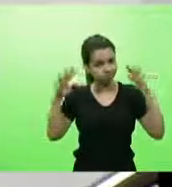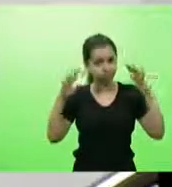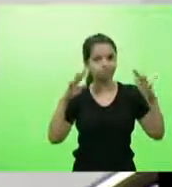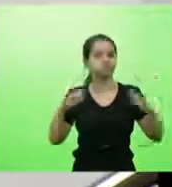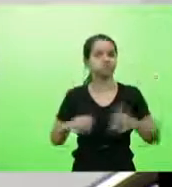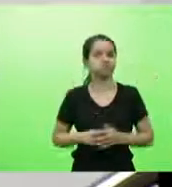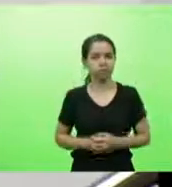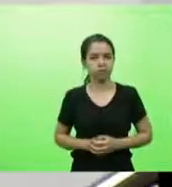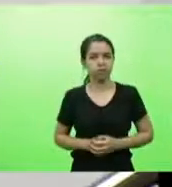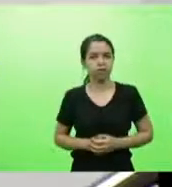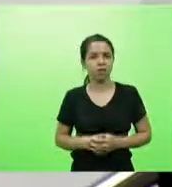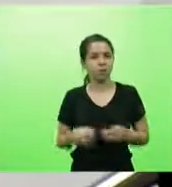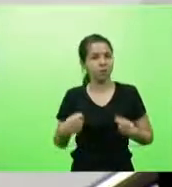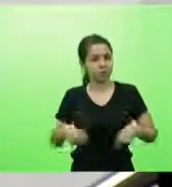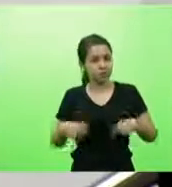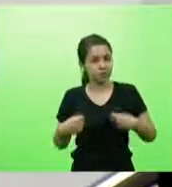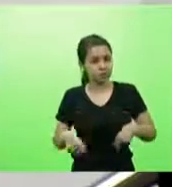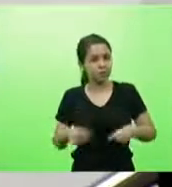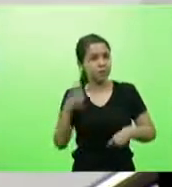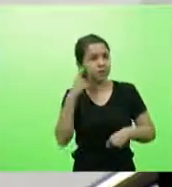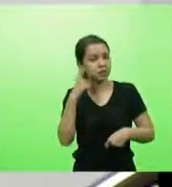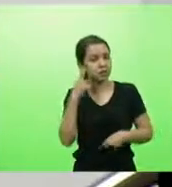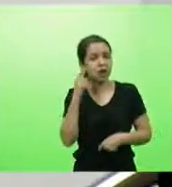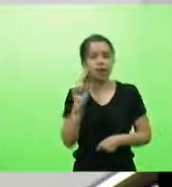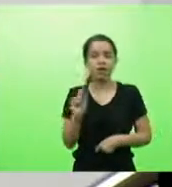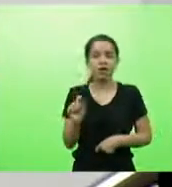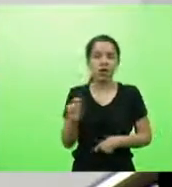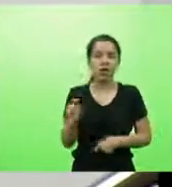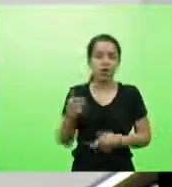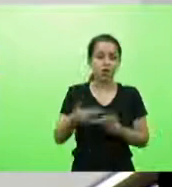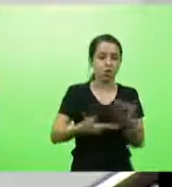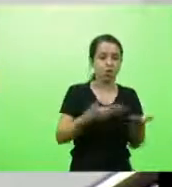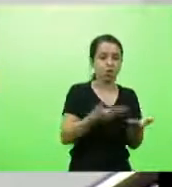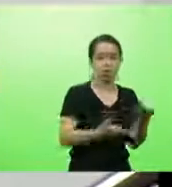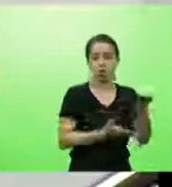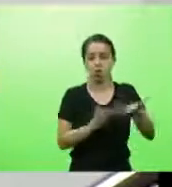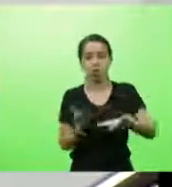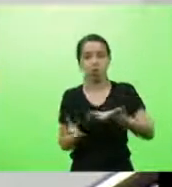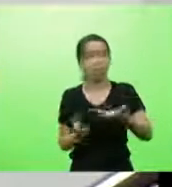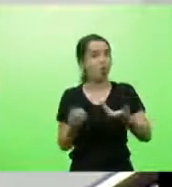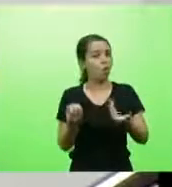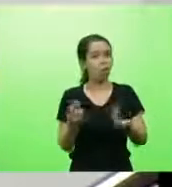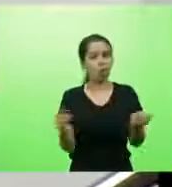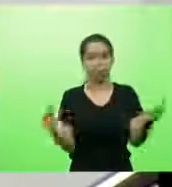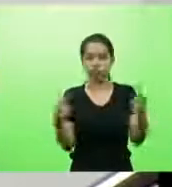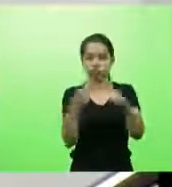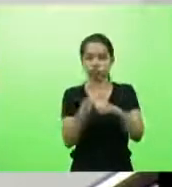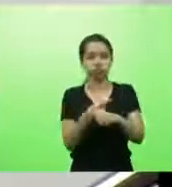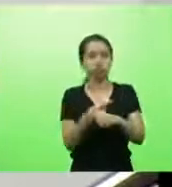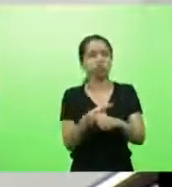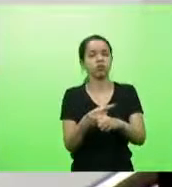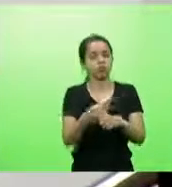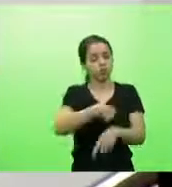coisas e pensar novamente quem serve a quem. Ou está tudo de cabeça para baixo e nós vamos aceitar isso